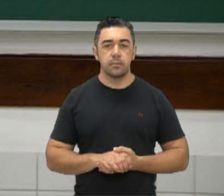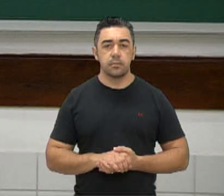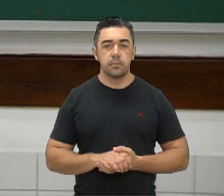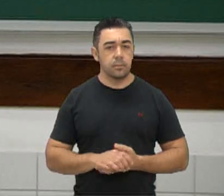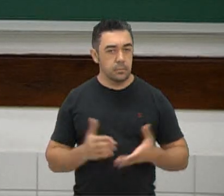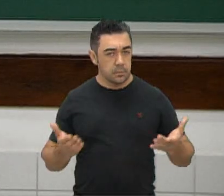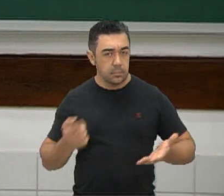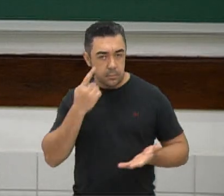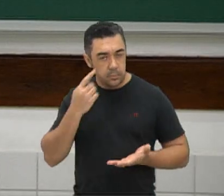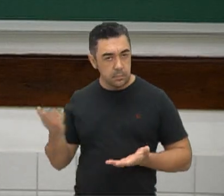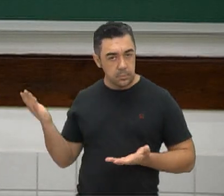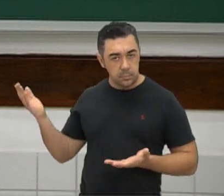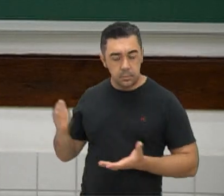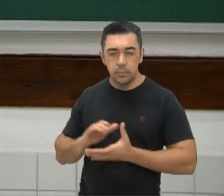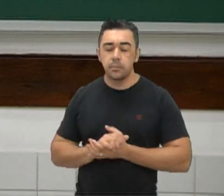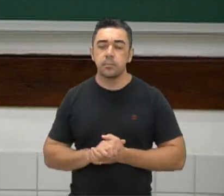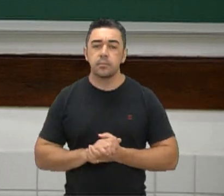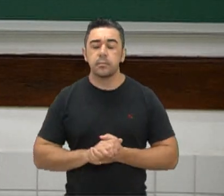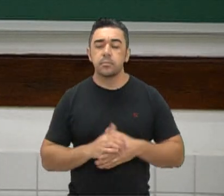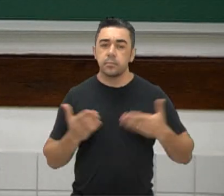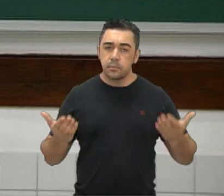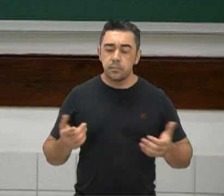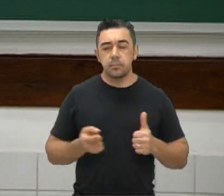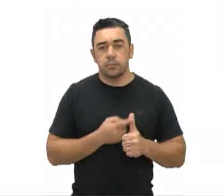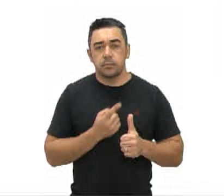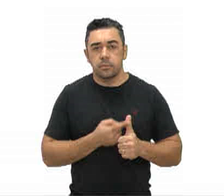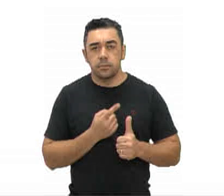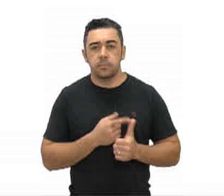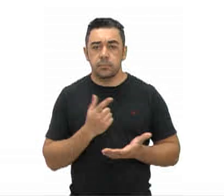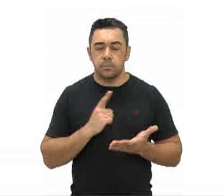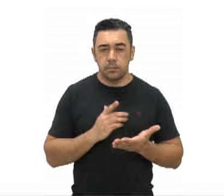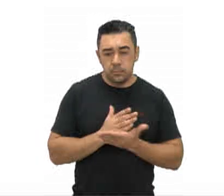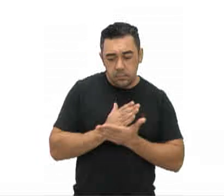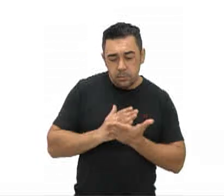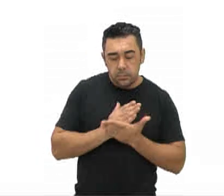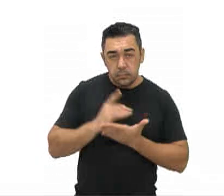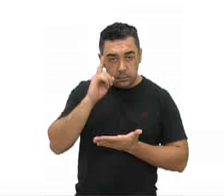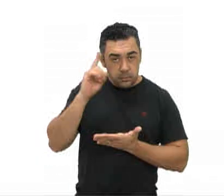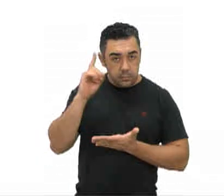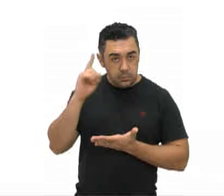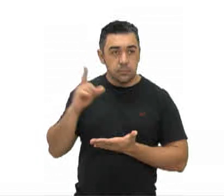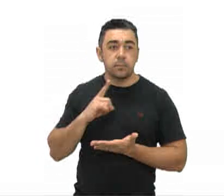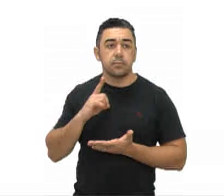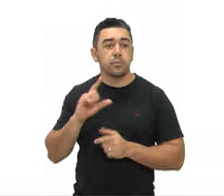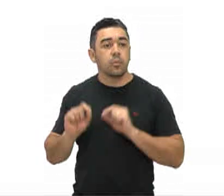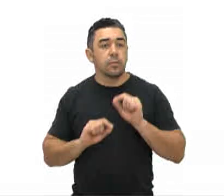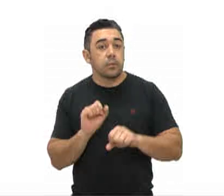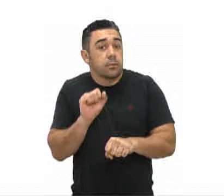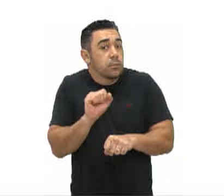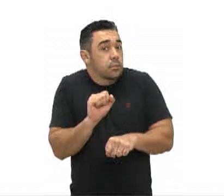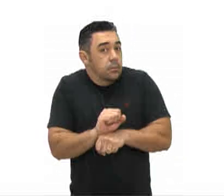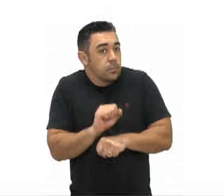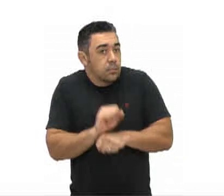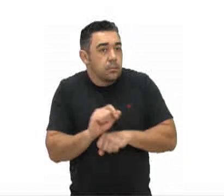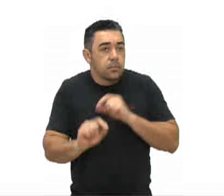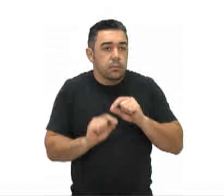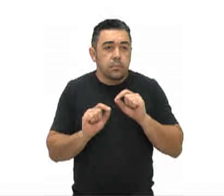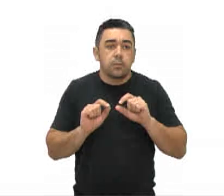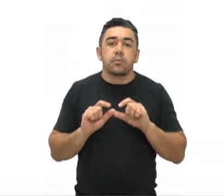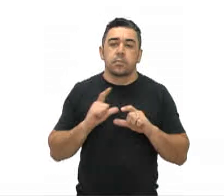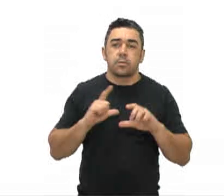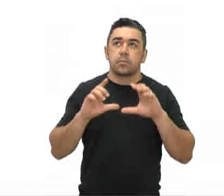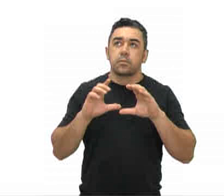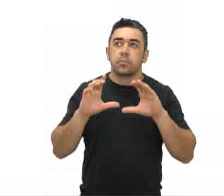A ver, entonces, durante la primera mitad del día se esperan cielos con